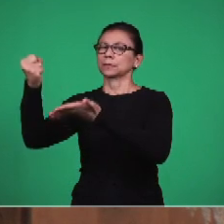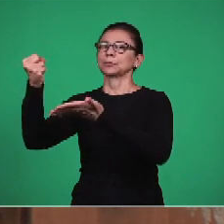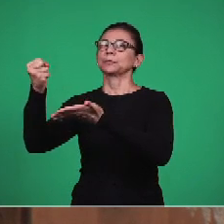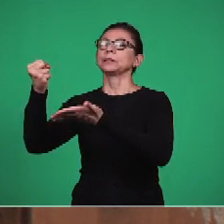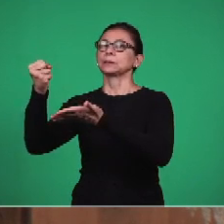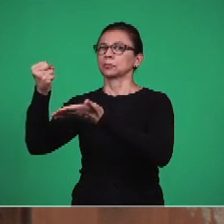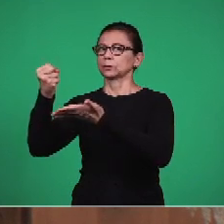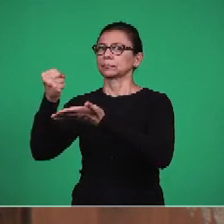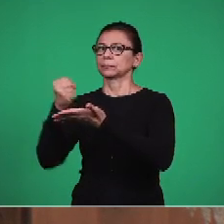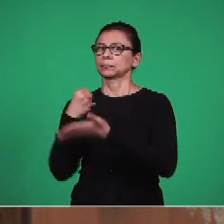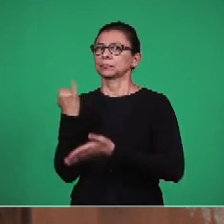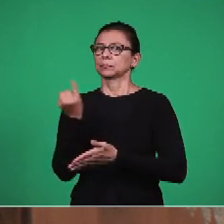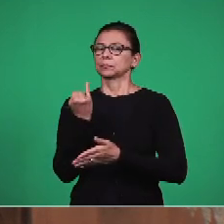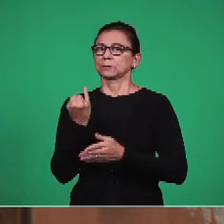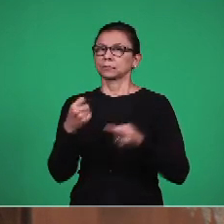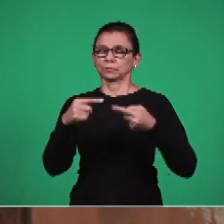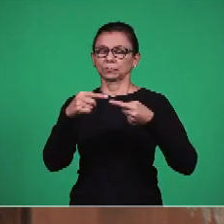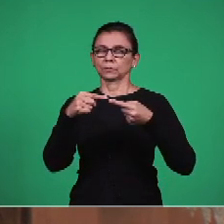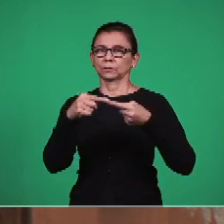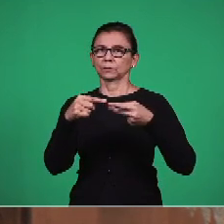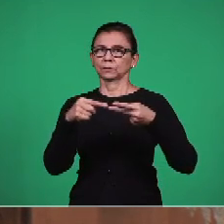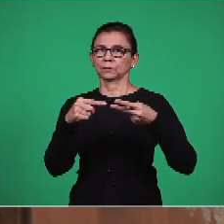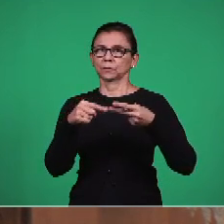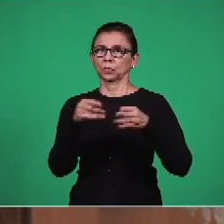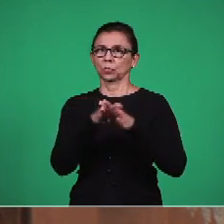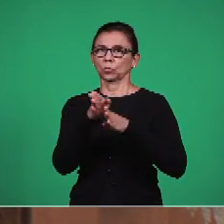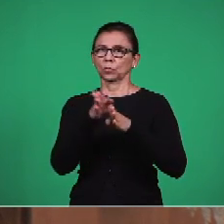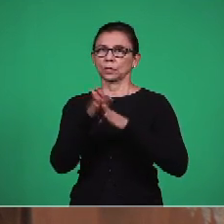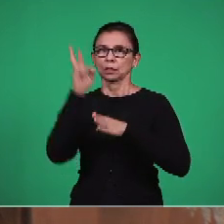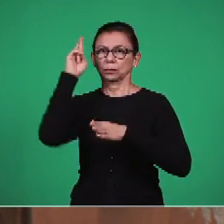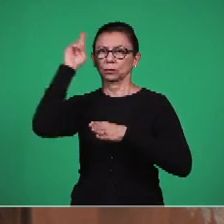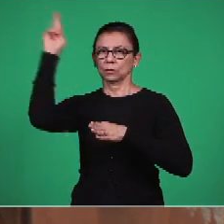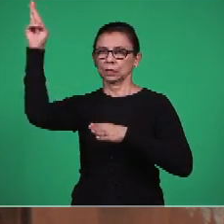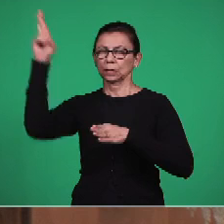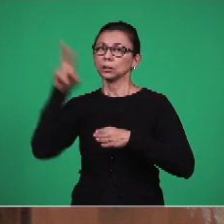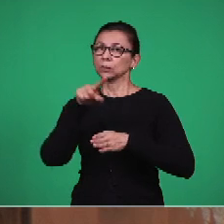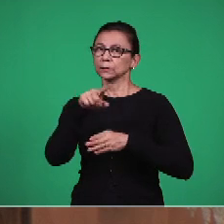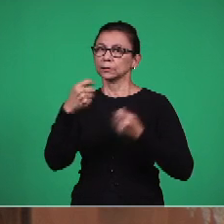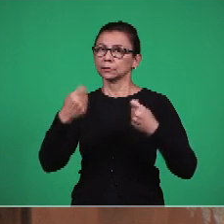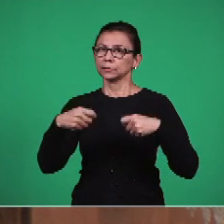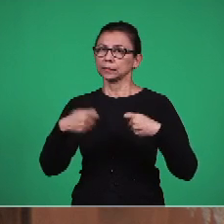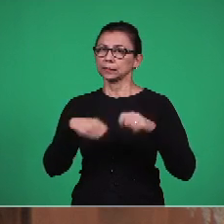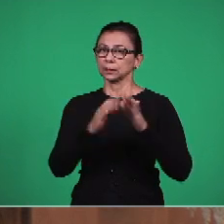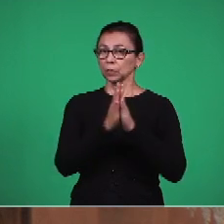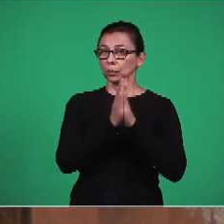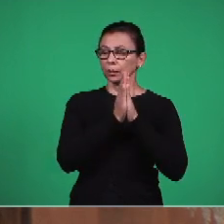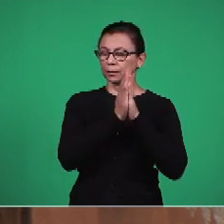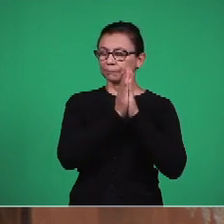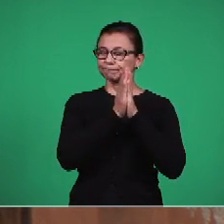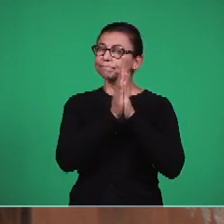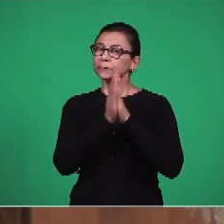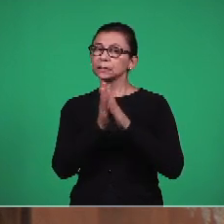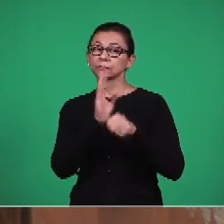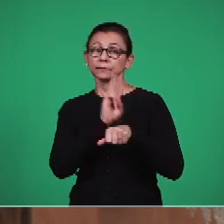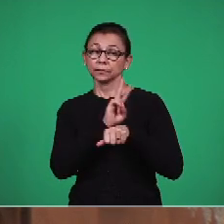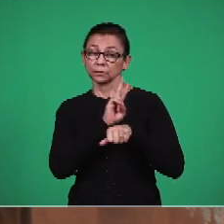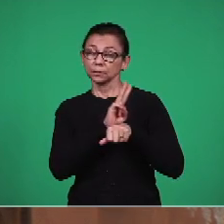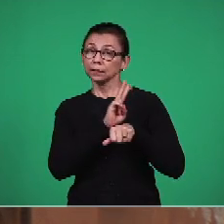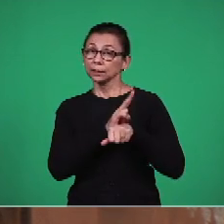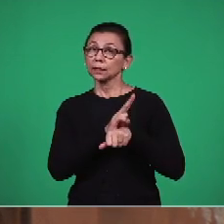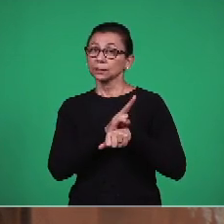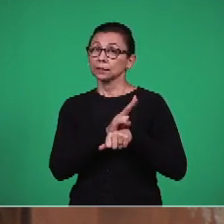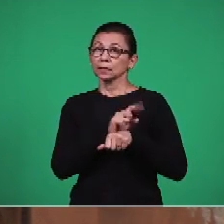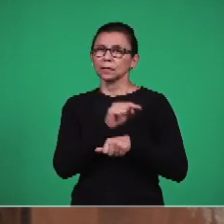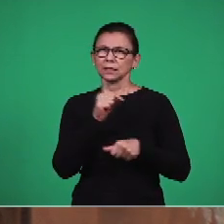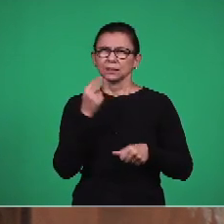vigilância é o conselho aí na palavra de Deus, para que esses sinais que estão se cumprindo, que nós estamos vendo profeticamente, a